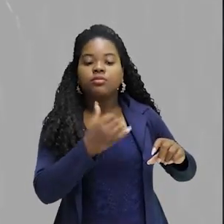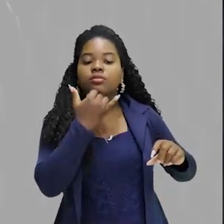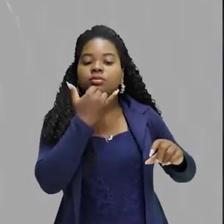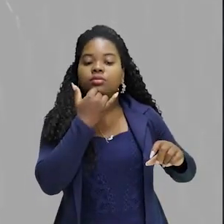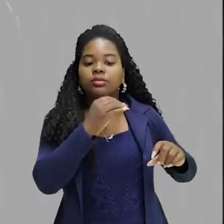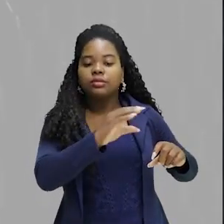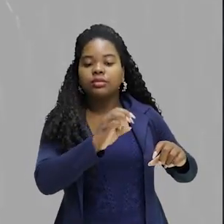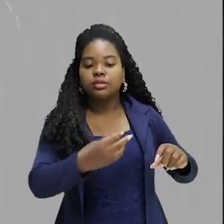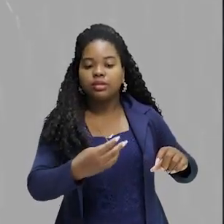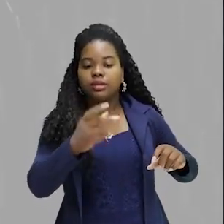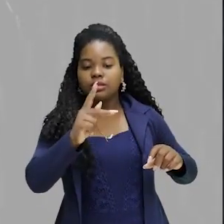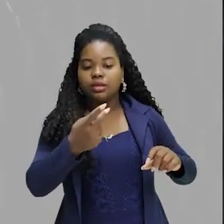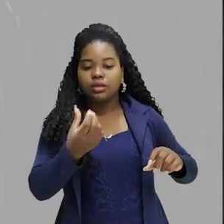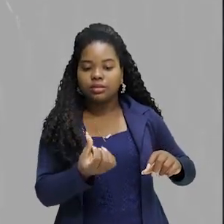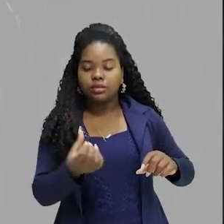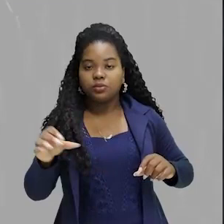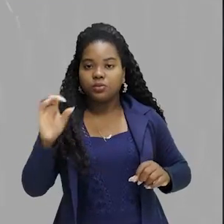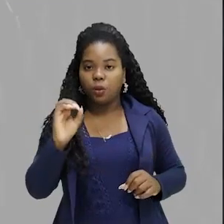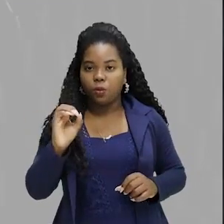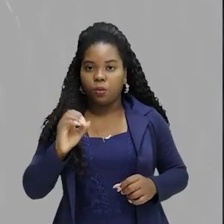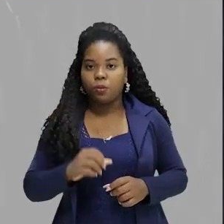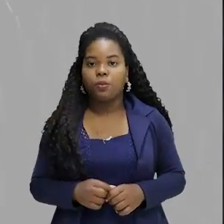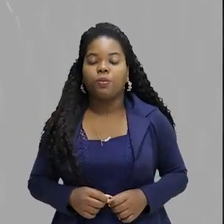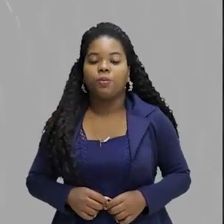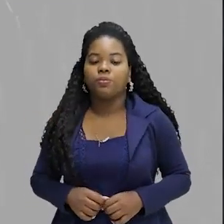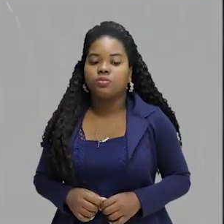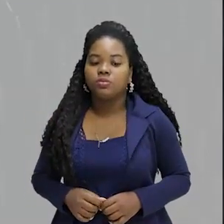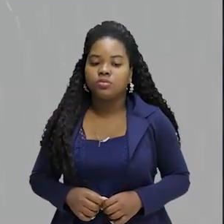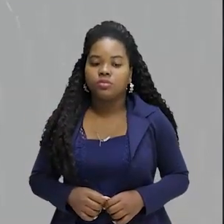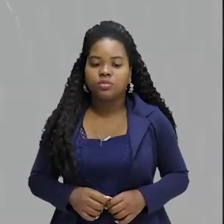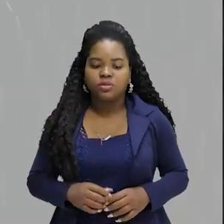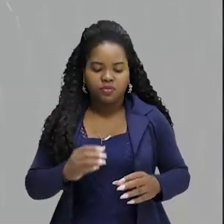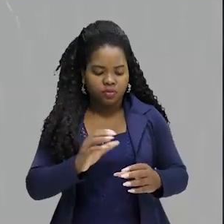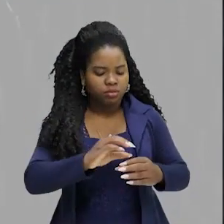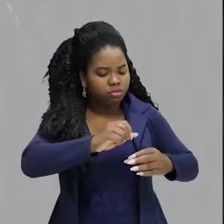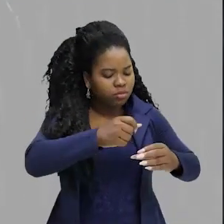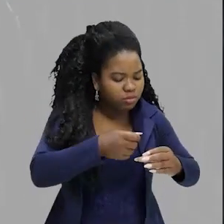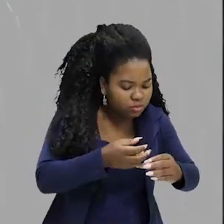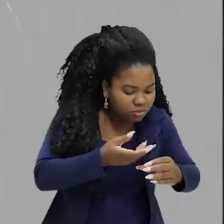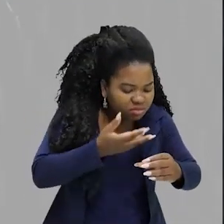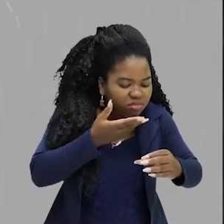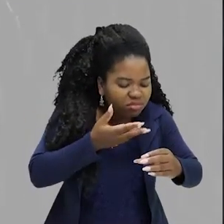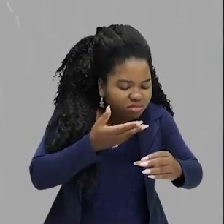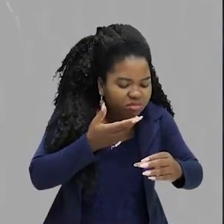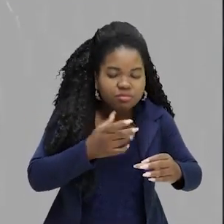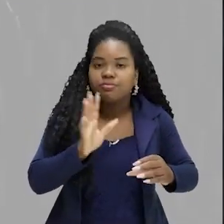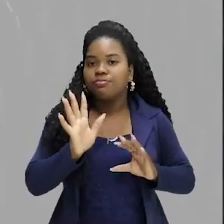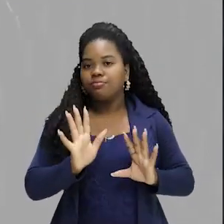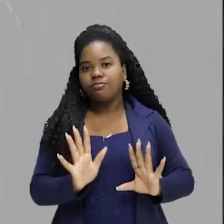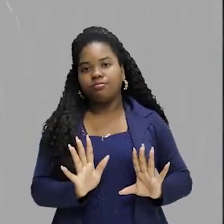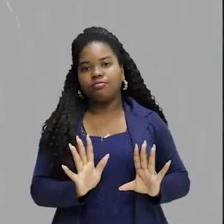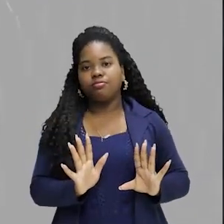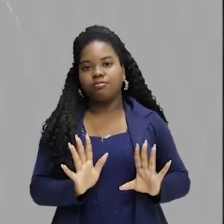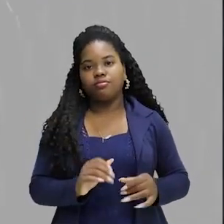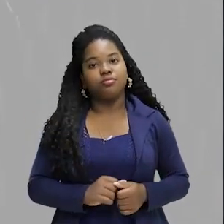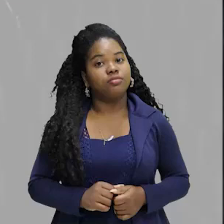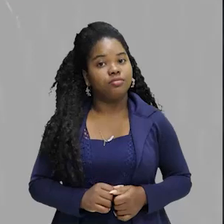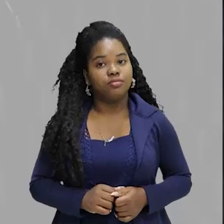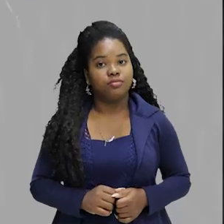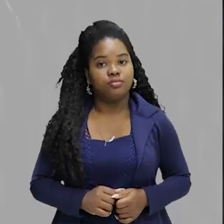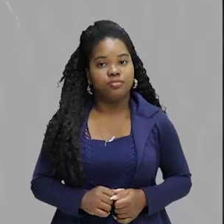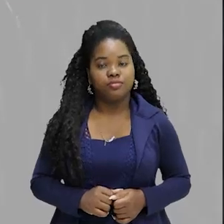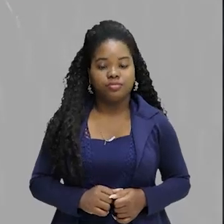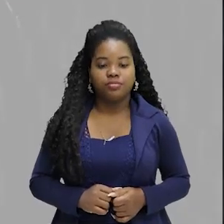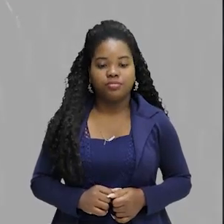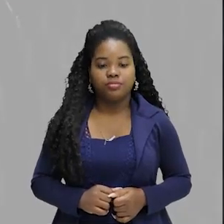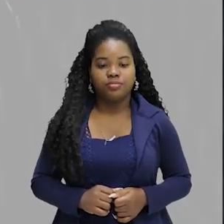C3H6O, certo? Importante, você não vai cheirar. Eu vou abrir aqui para perceber se é cheiro de acetona. Não faça